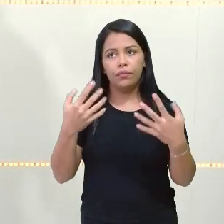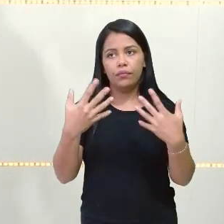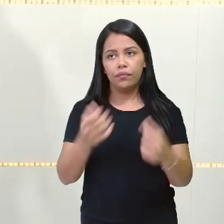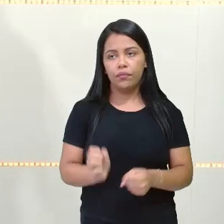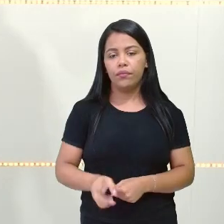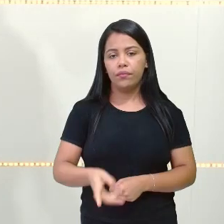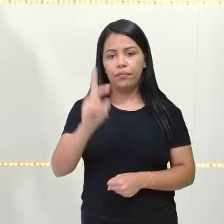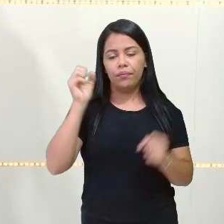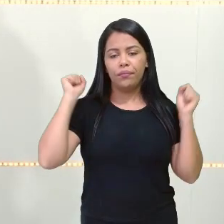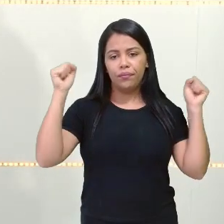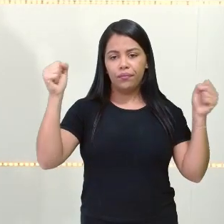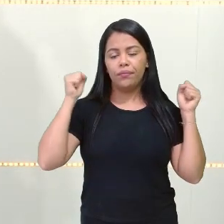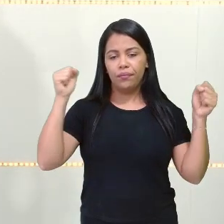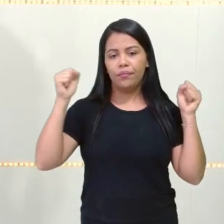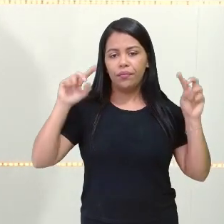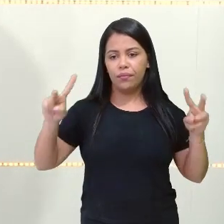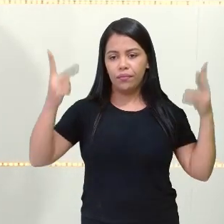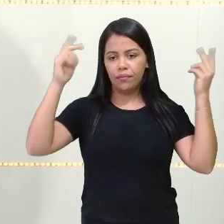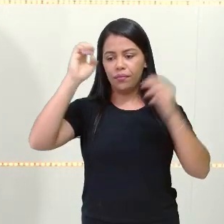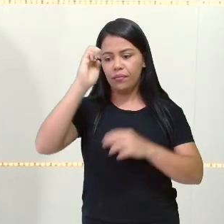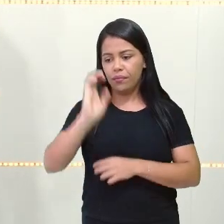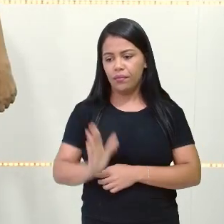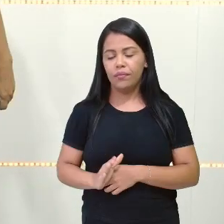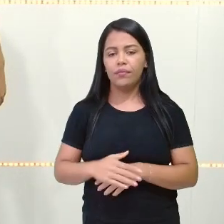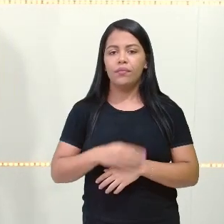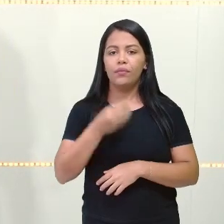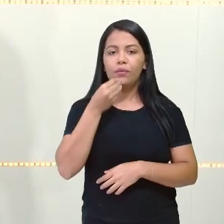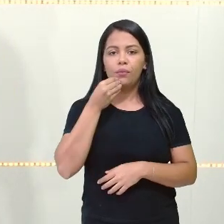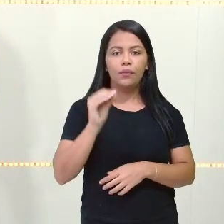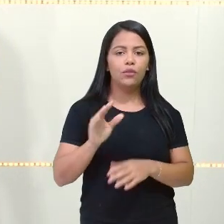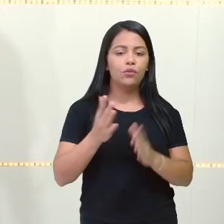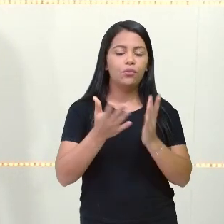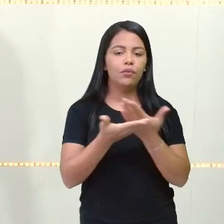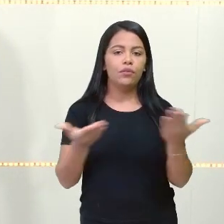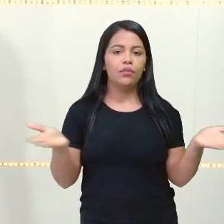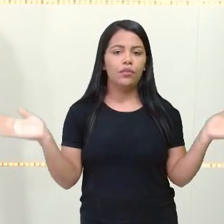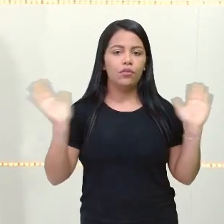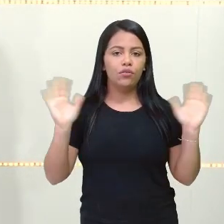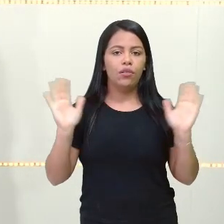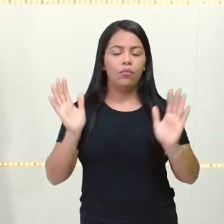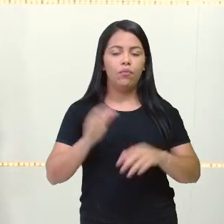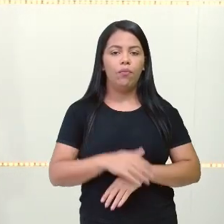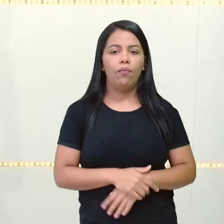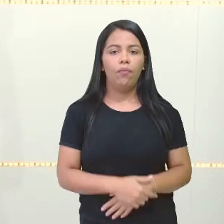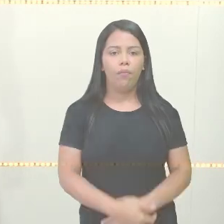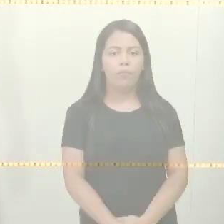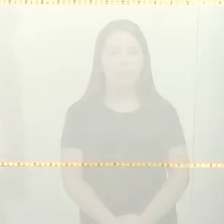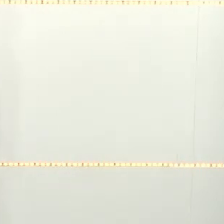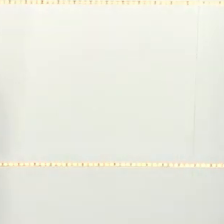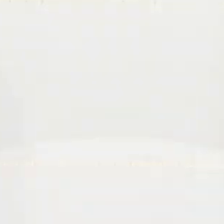seguindo a torcida pelo Hexa. A aula foi corrida, mas valeu a pena. Beijão, tchau, tchau para vocês.